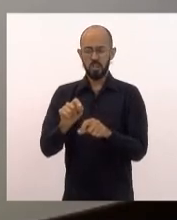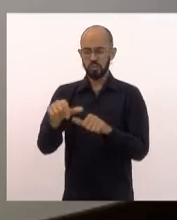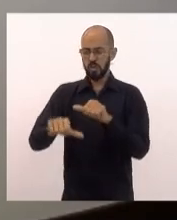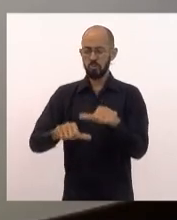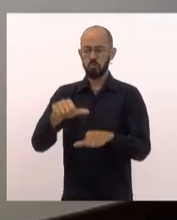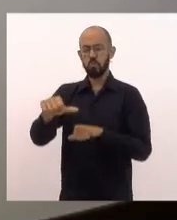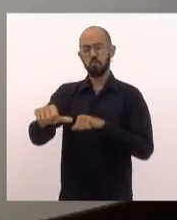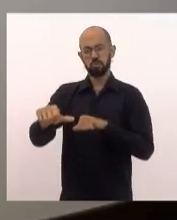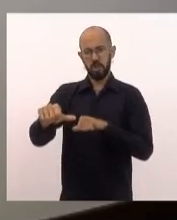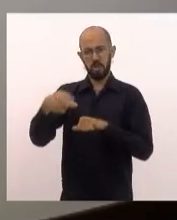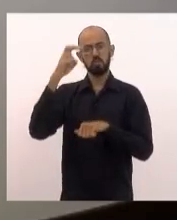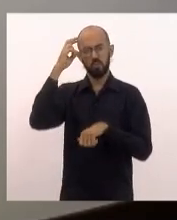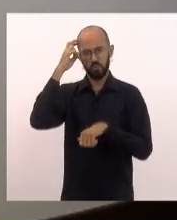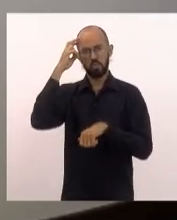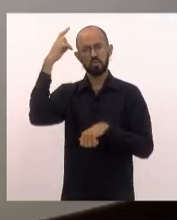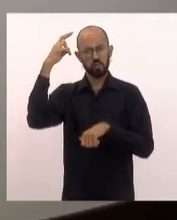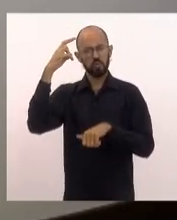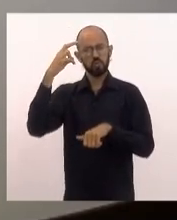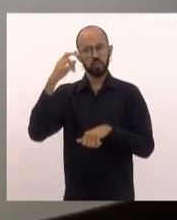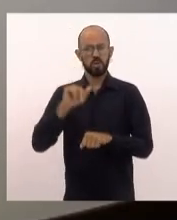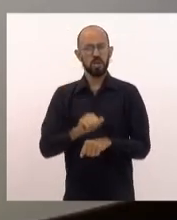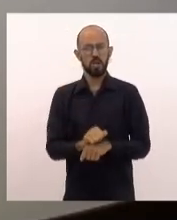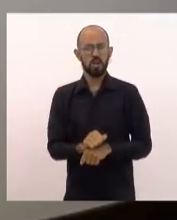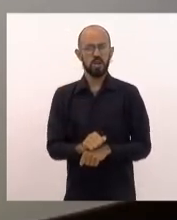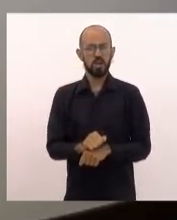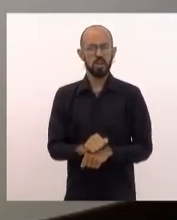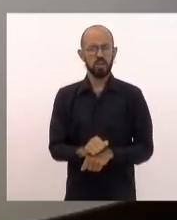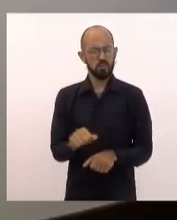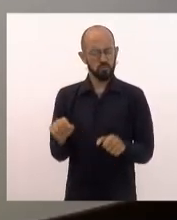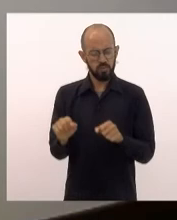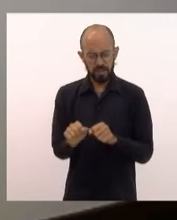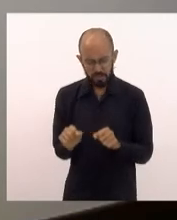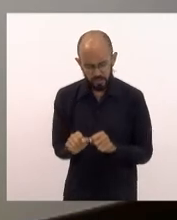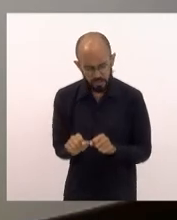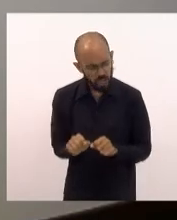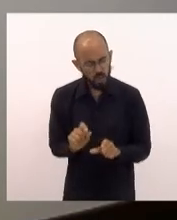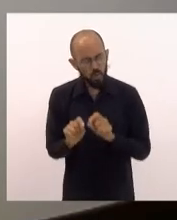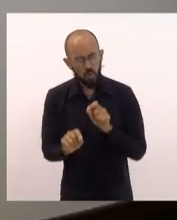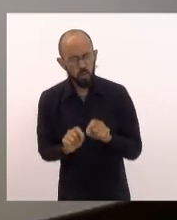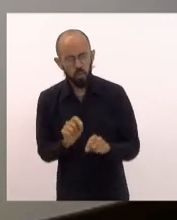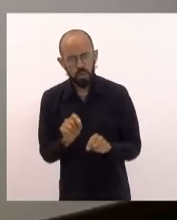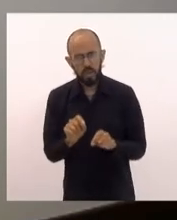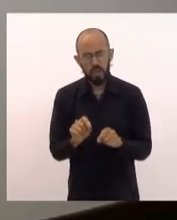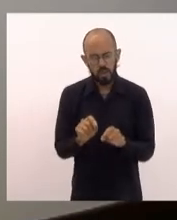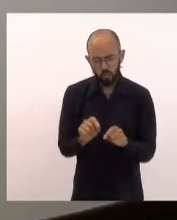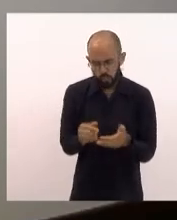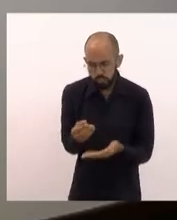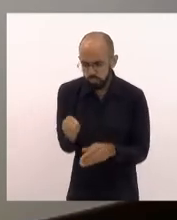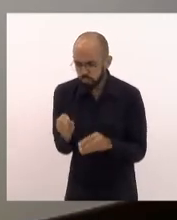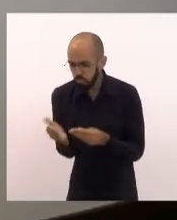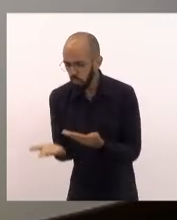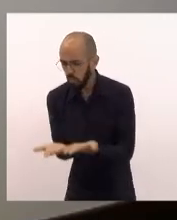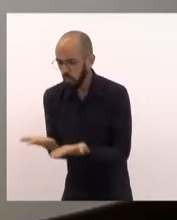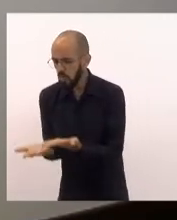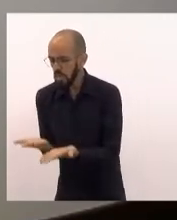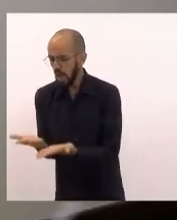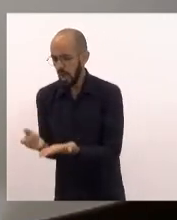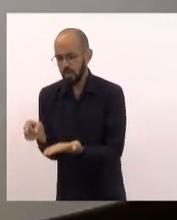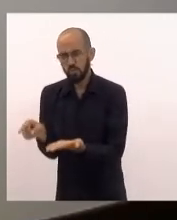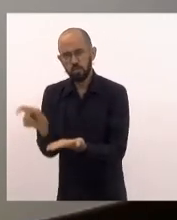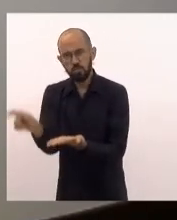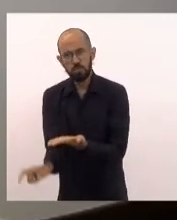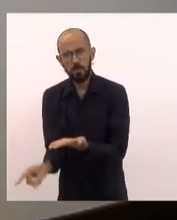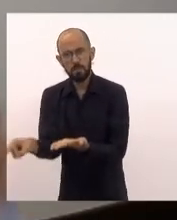página, né? Virado uma página e passado a dar um tratamento absolutamente digno, cidadão, respeitoso,